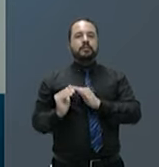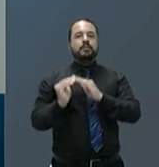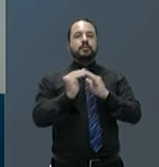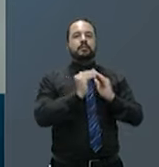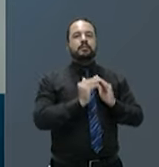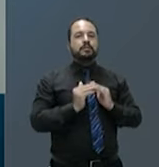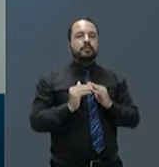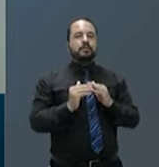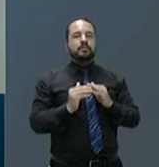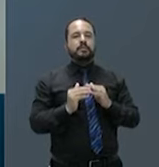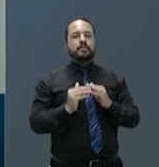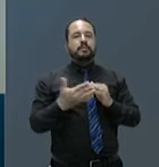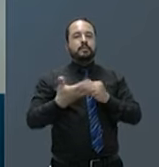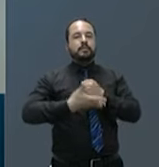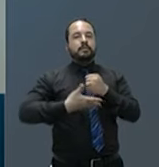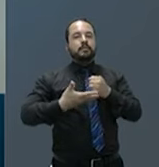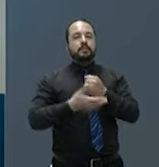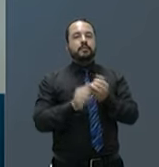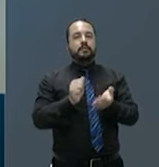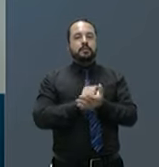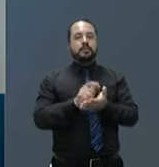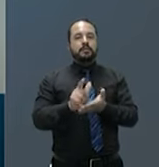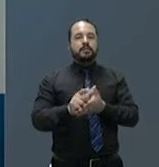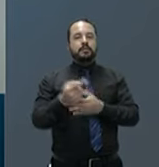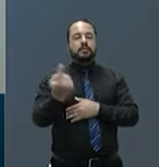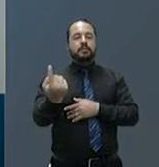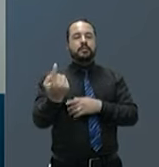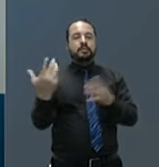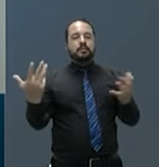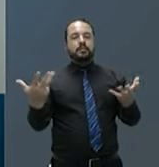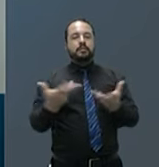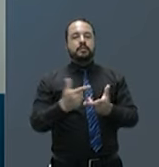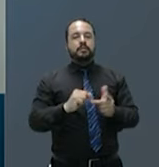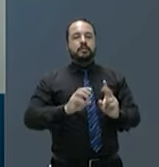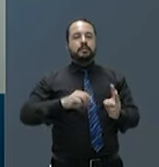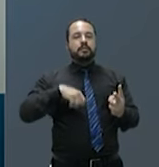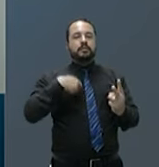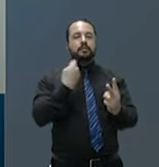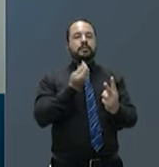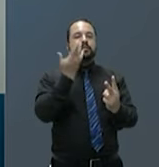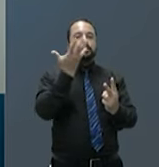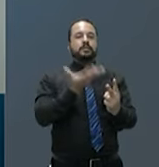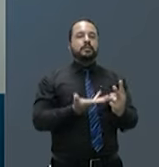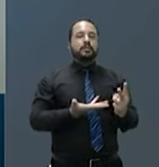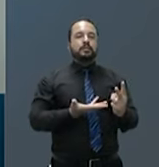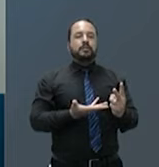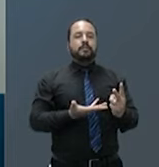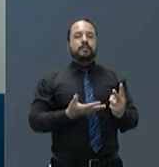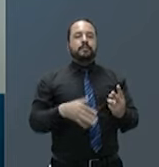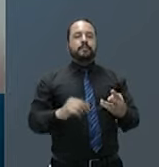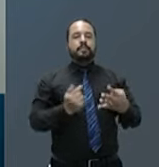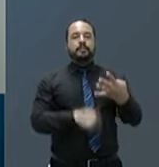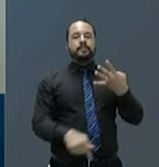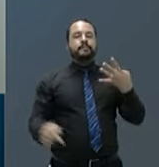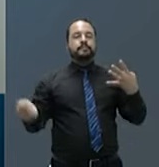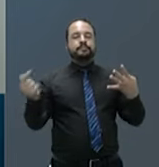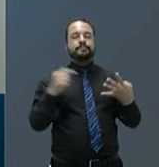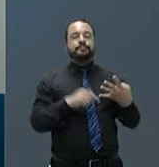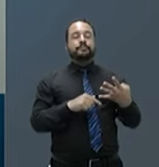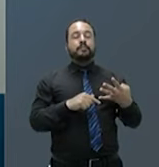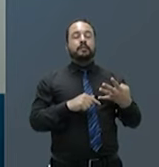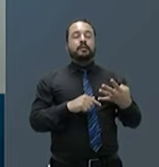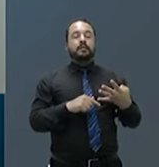em precedente qualificado, a parte não terá como esgotar a instância e, em certos casos, não terá